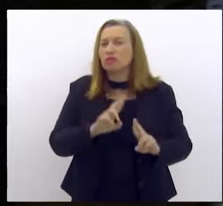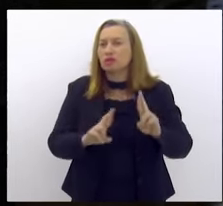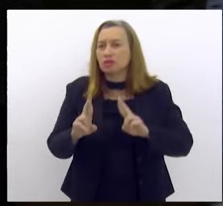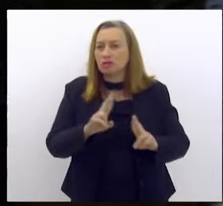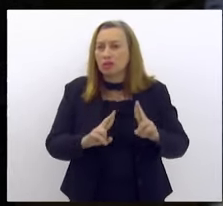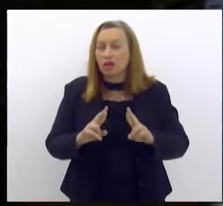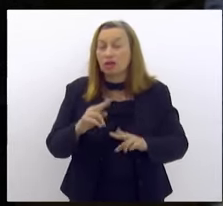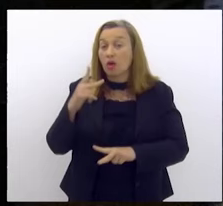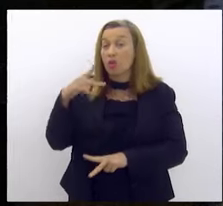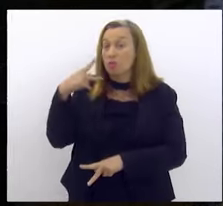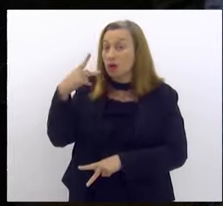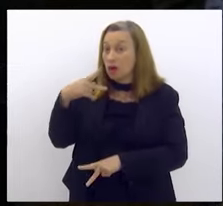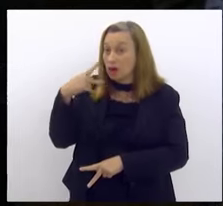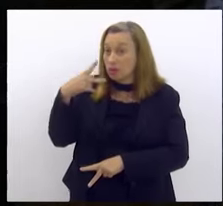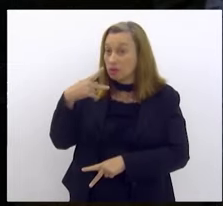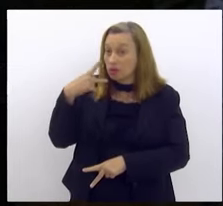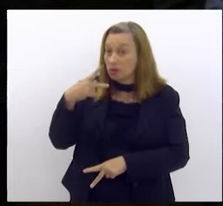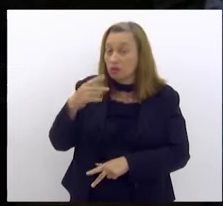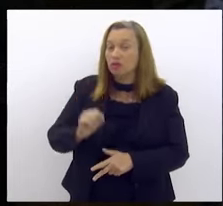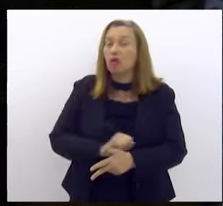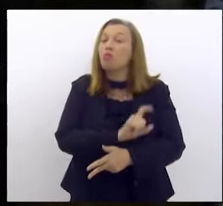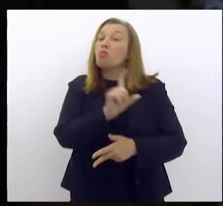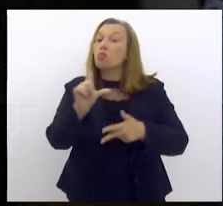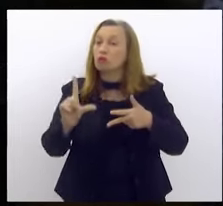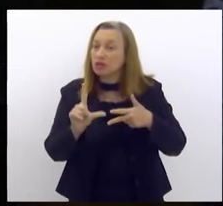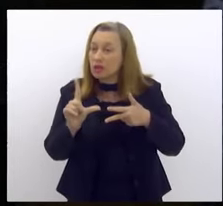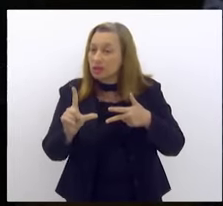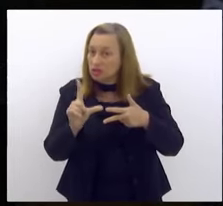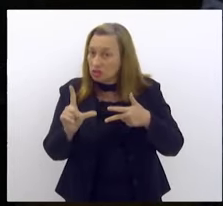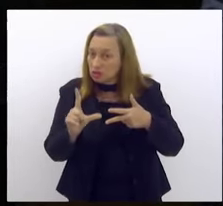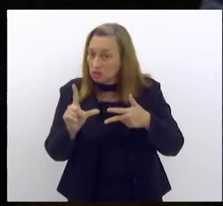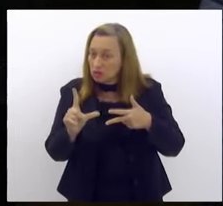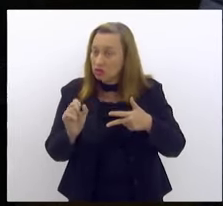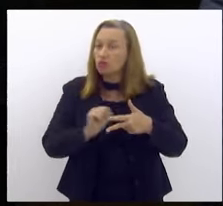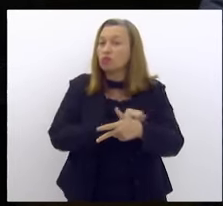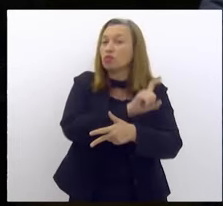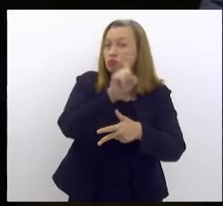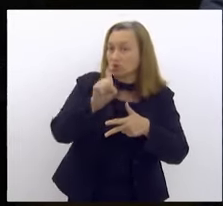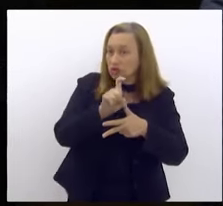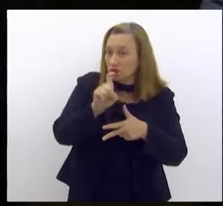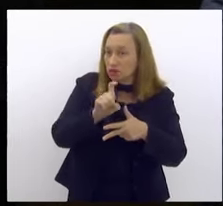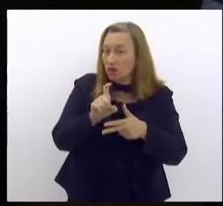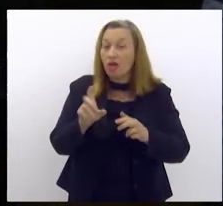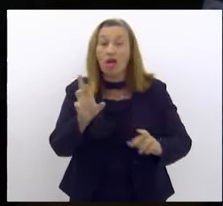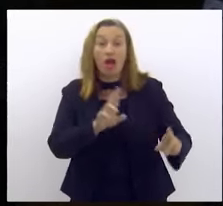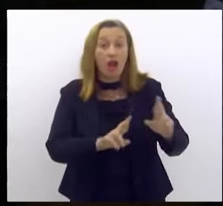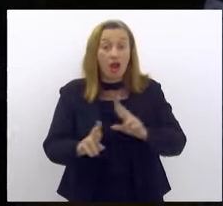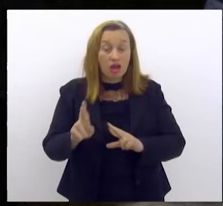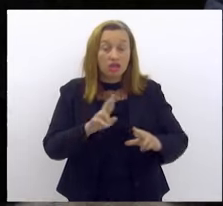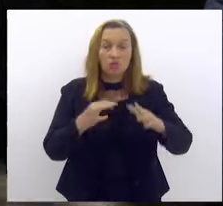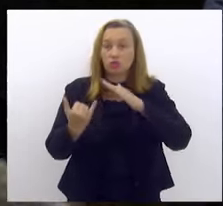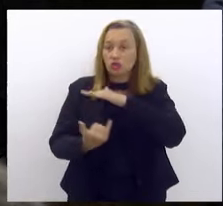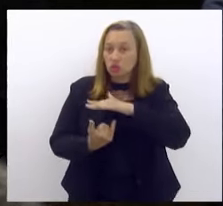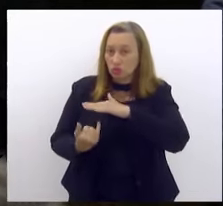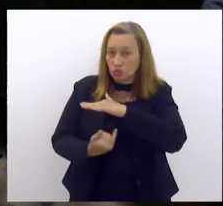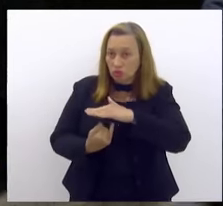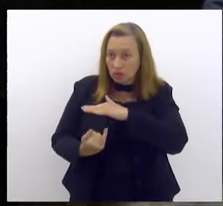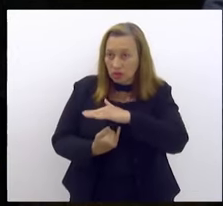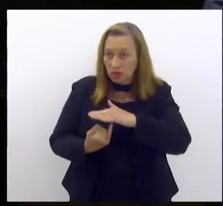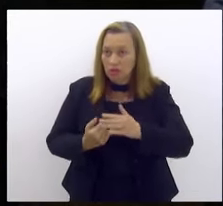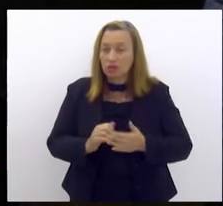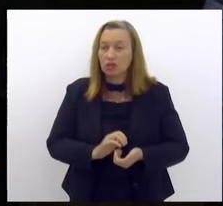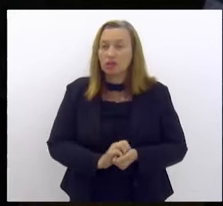ao parlamento, ao poder legislativo, com o poder executivo, as relações institucionais, elas